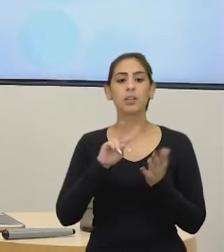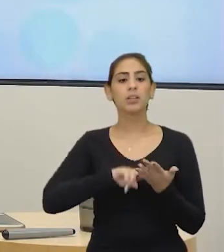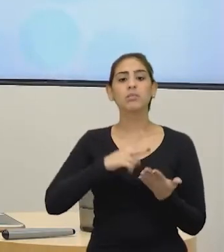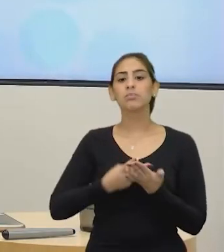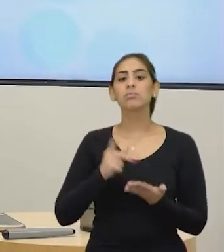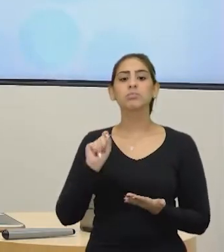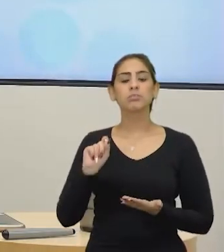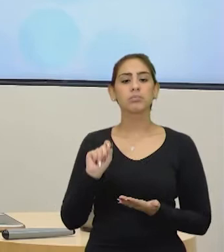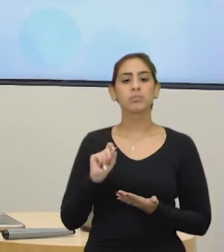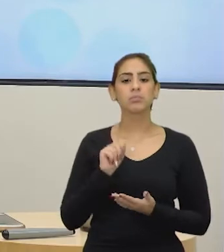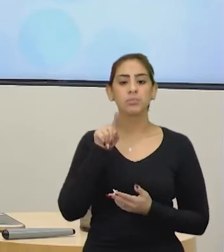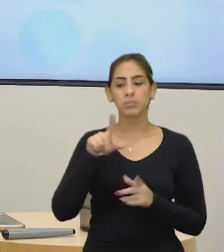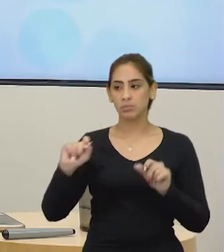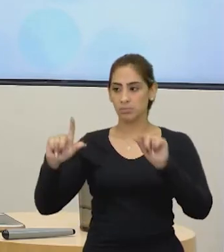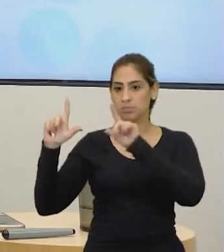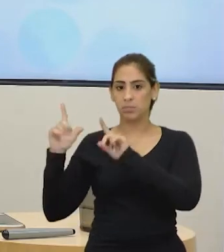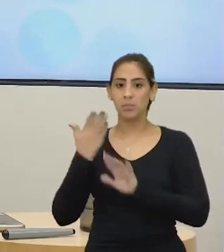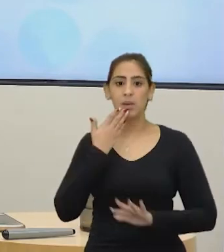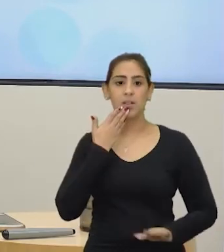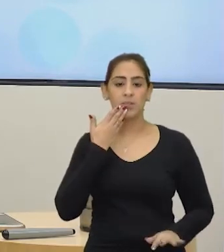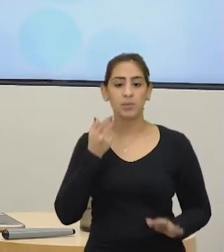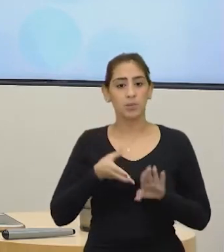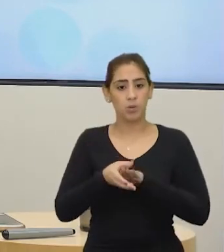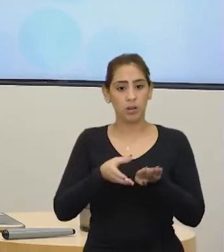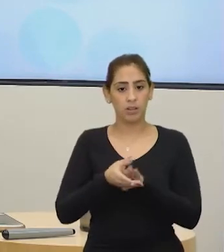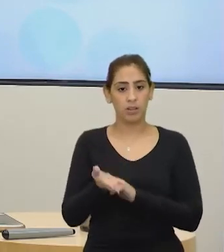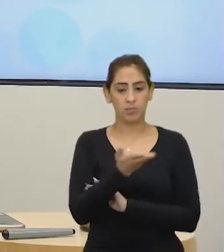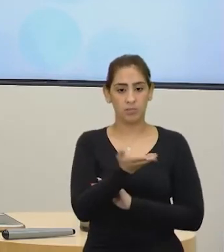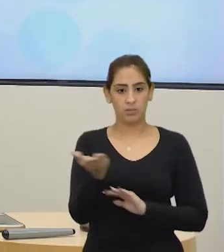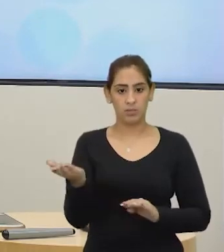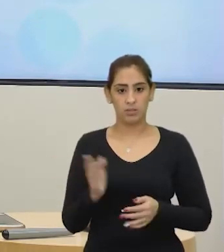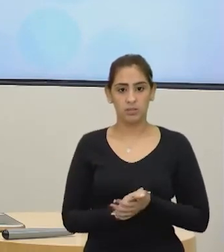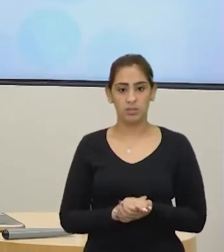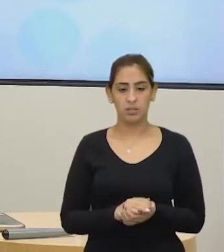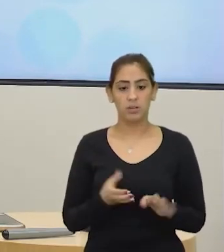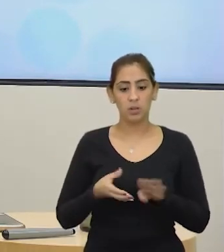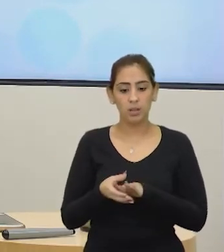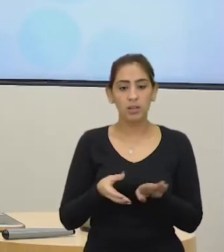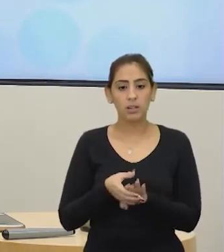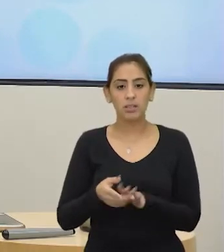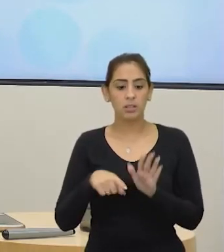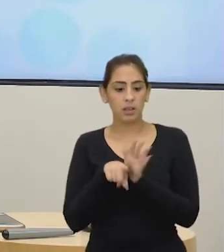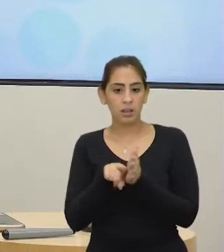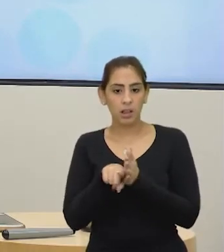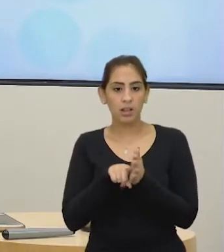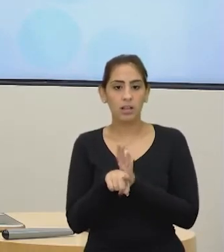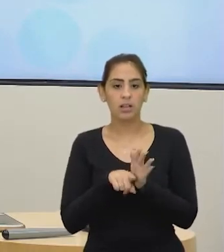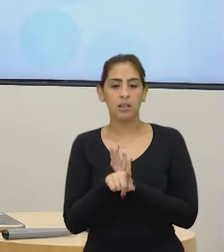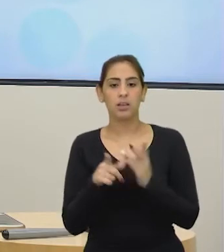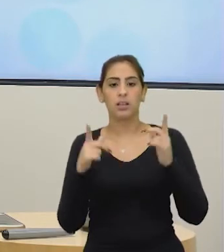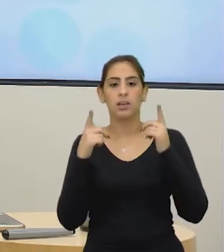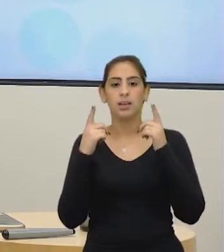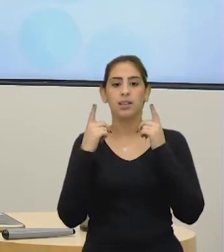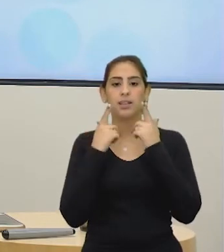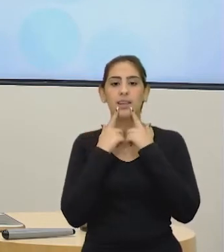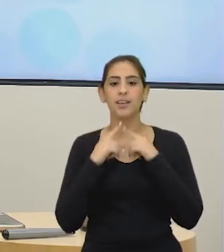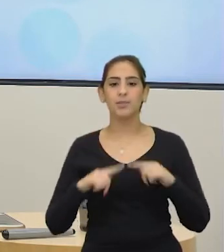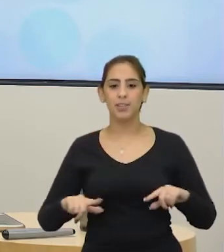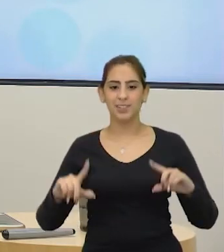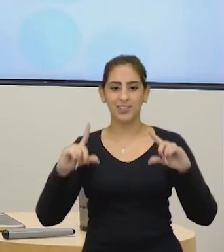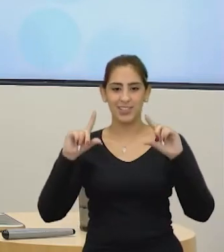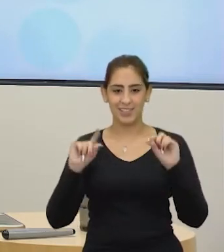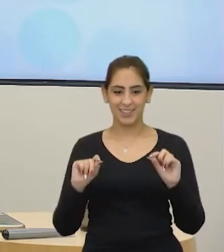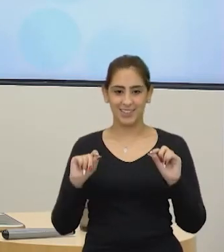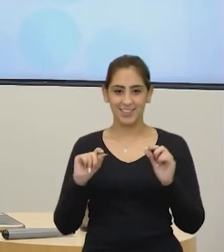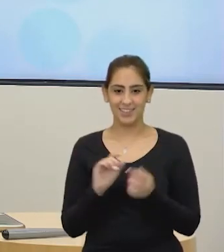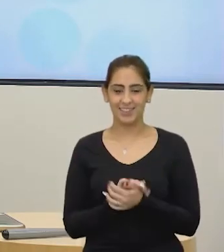aí na tela, é mais fácil para a gente poder orientá-los a verificar as análises linguísticas que a gente vai fazer, né? Como que as palavras se relacionam,